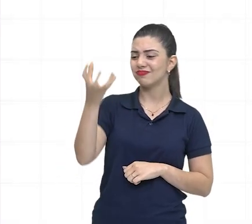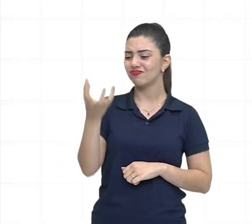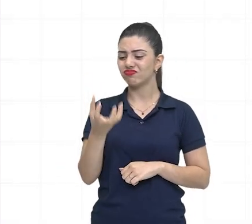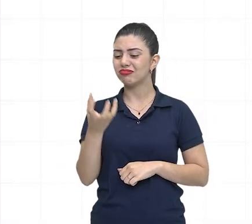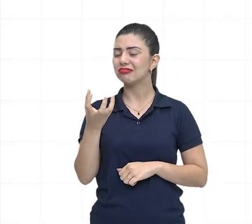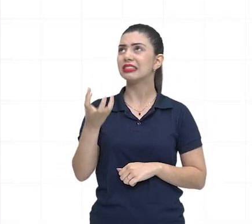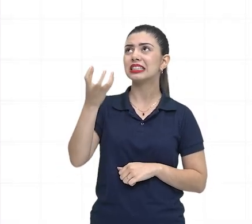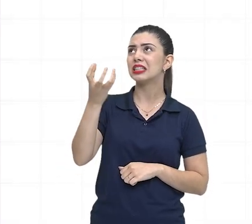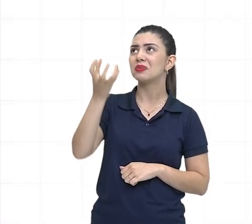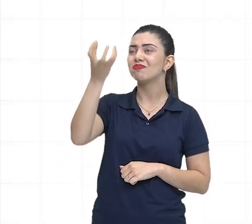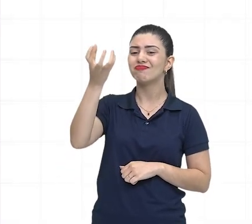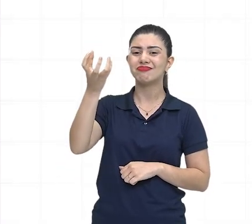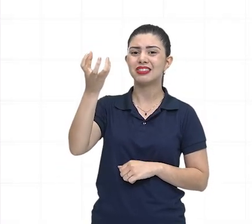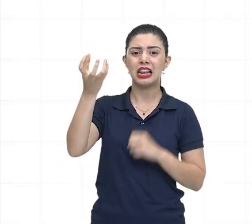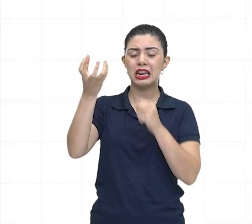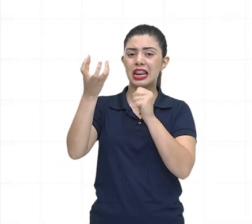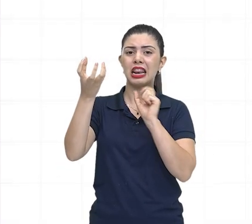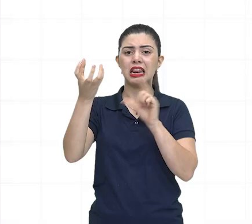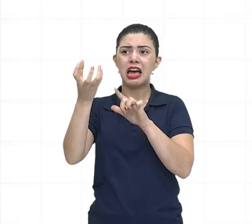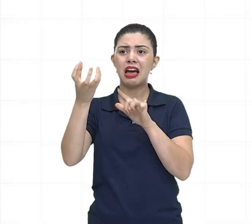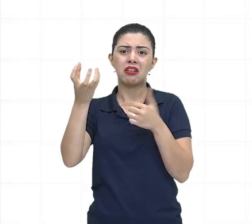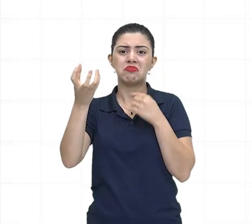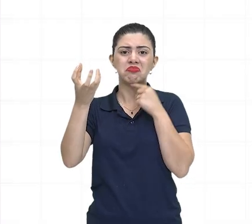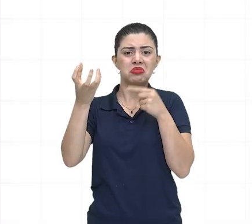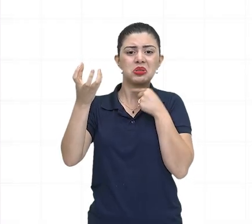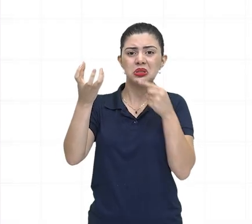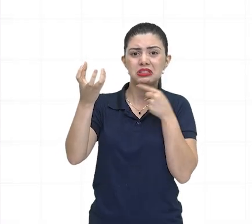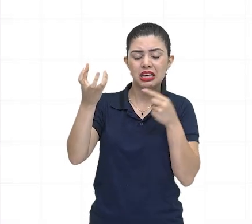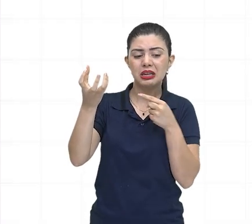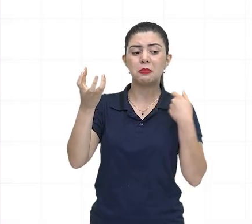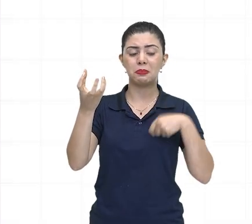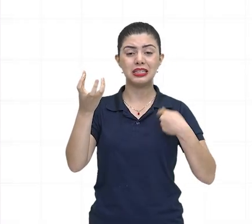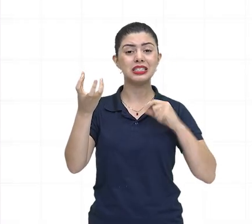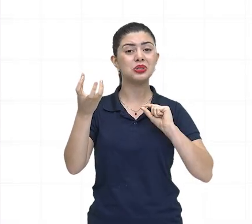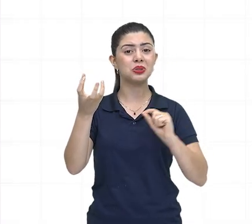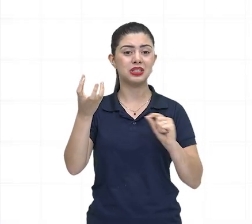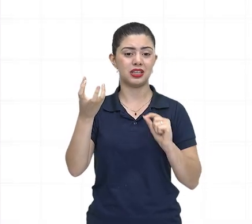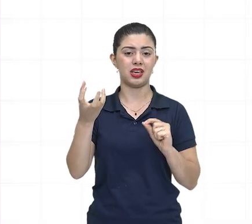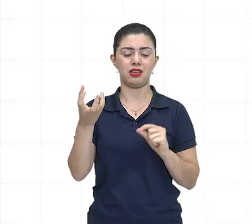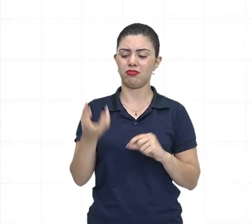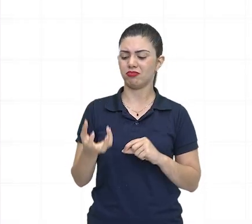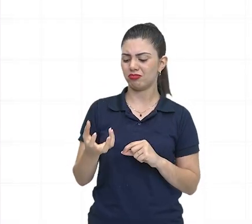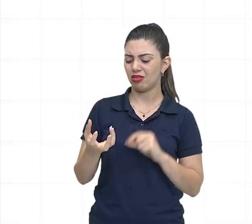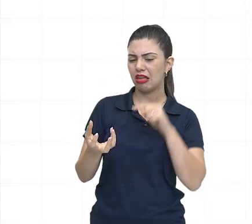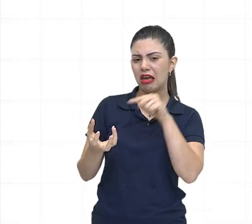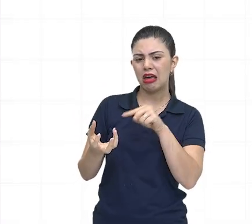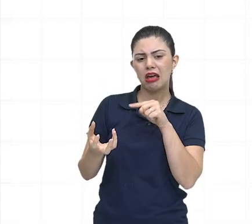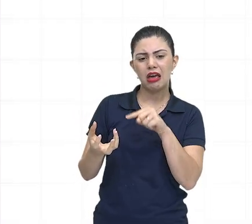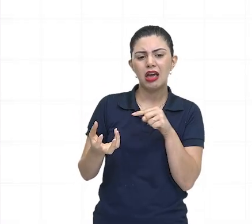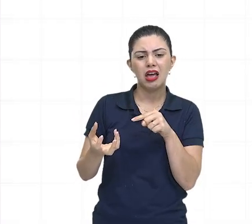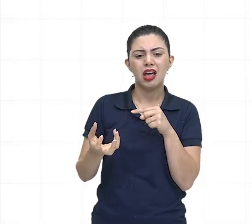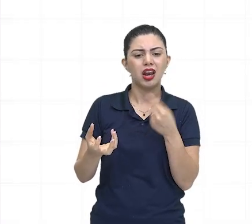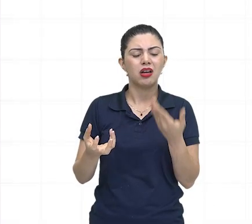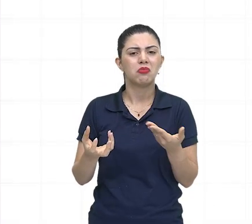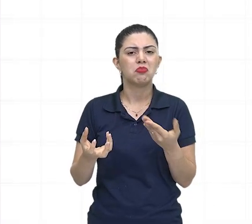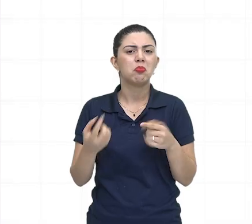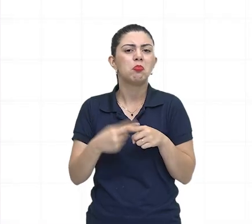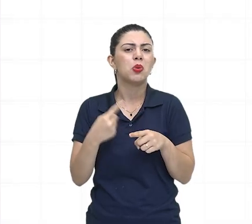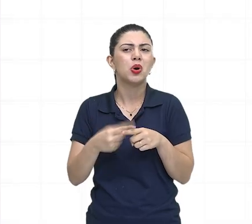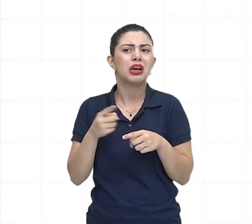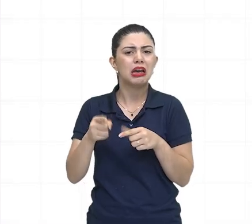você segue e vai verificar, vai ter que tomar uma nova decisão. Por que essa lâmpada não